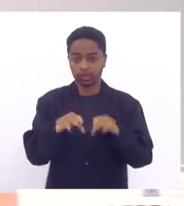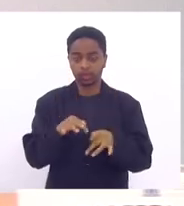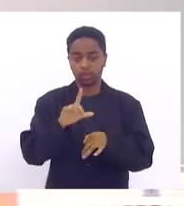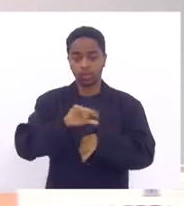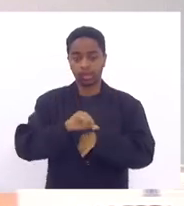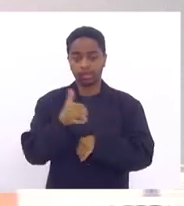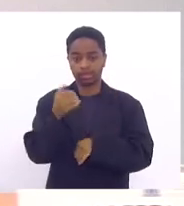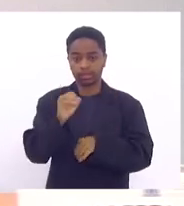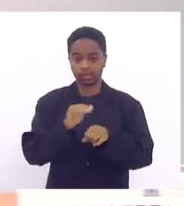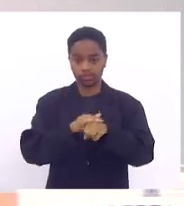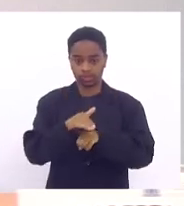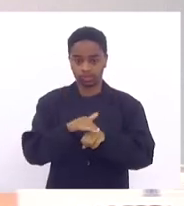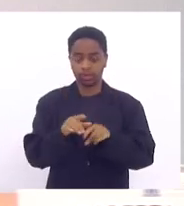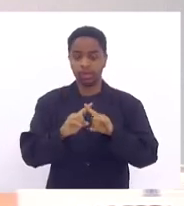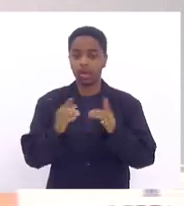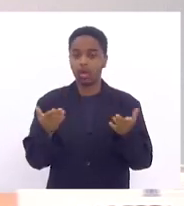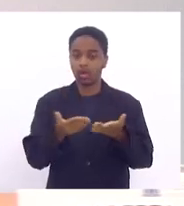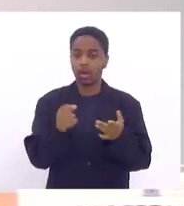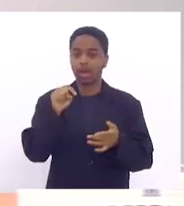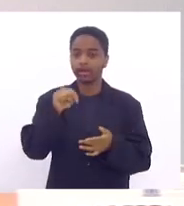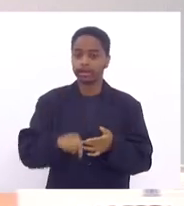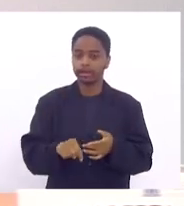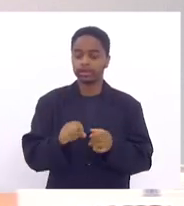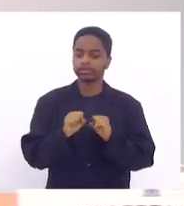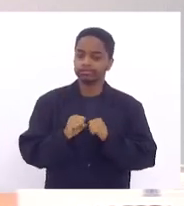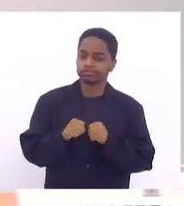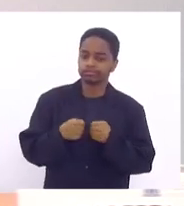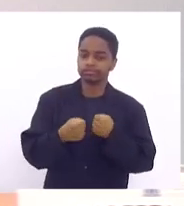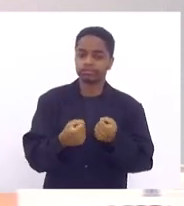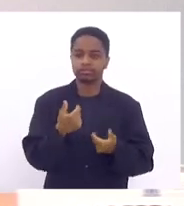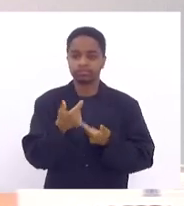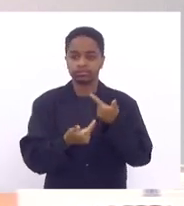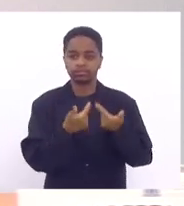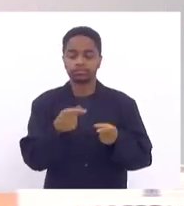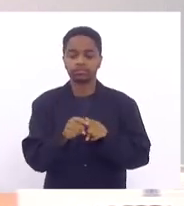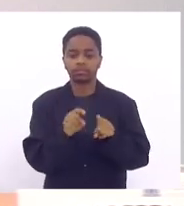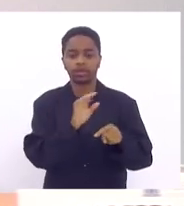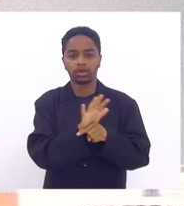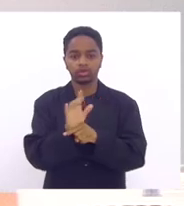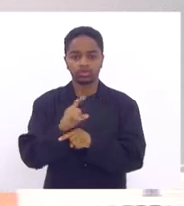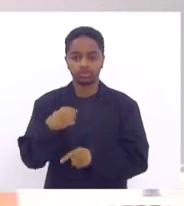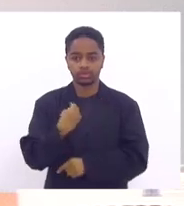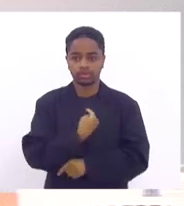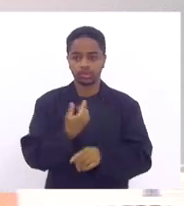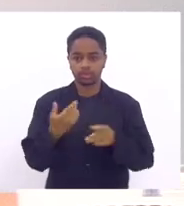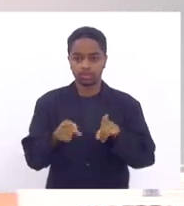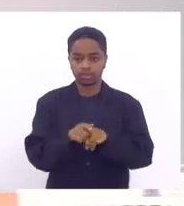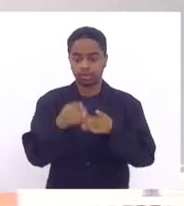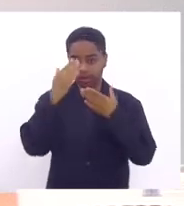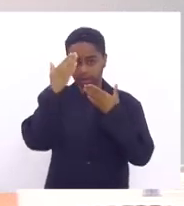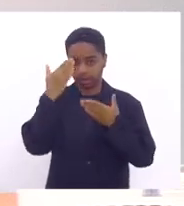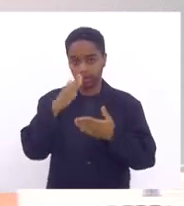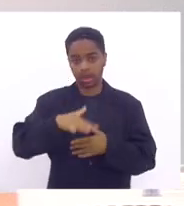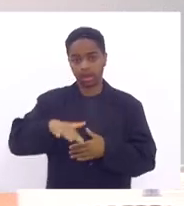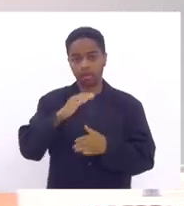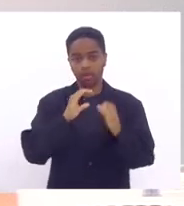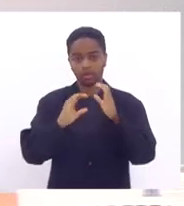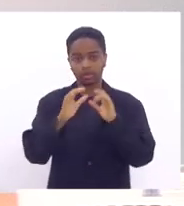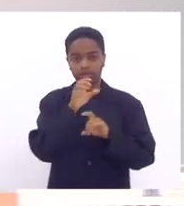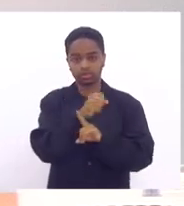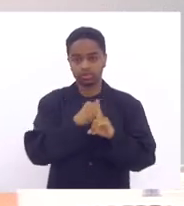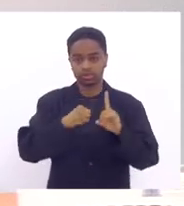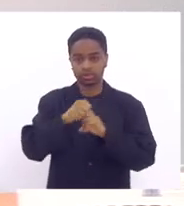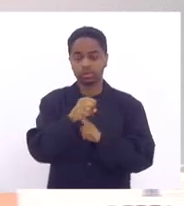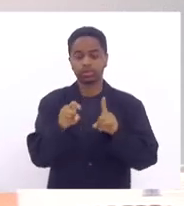Tiradentes e estão aqui hoje sem medir esforços para contribuir conosco agradecer a comunicação social